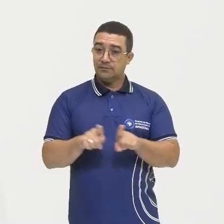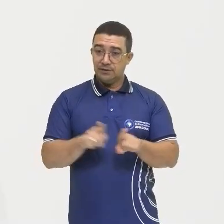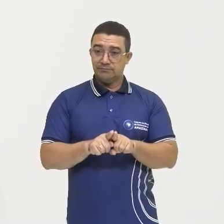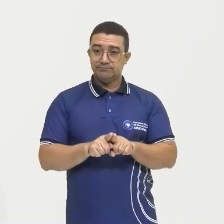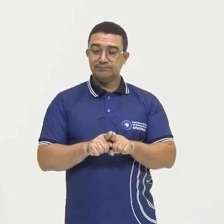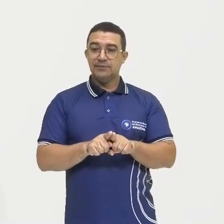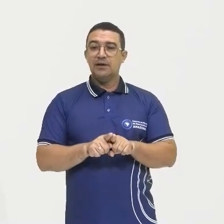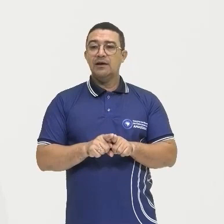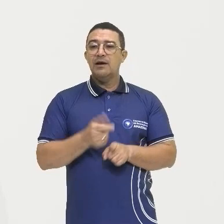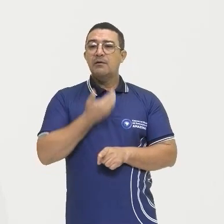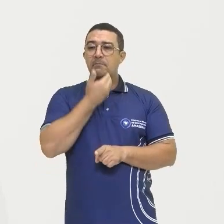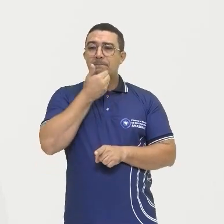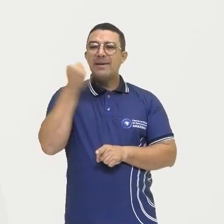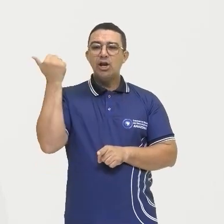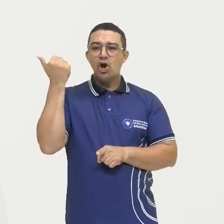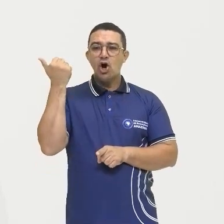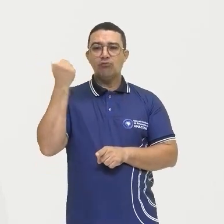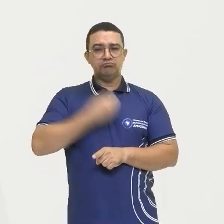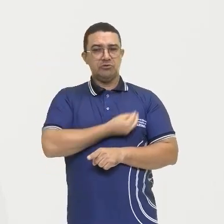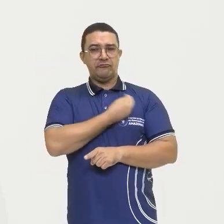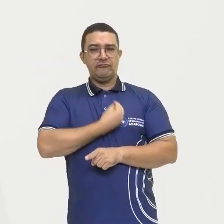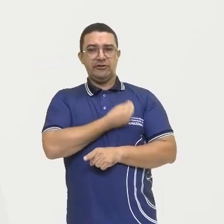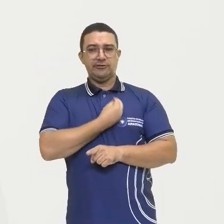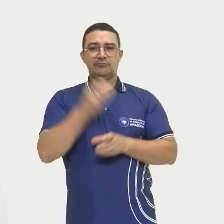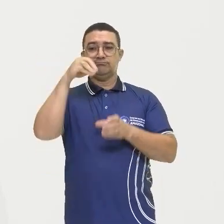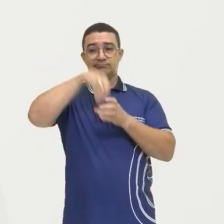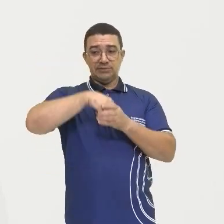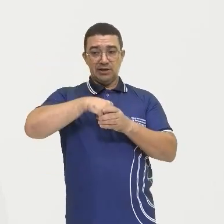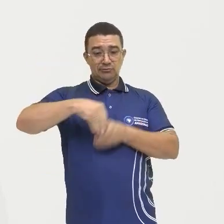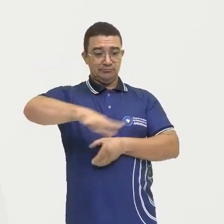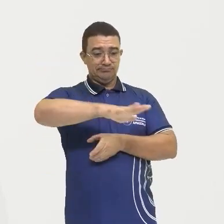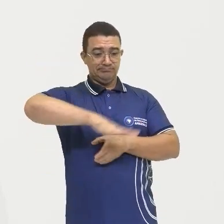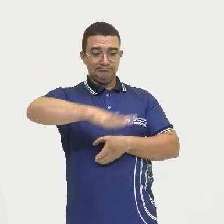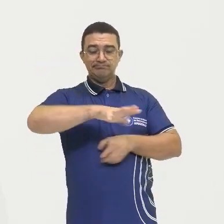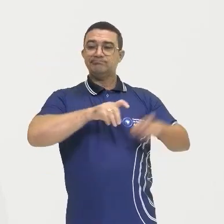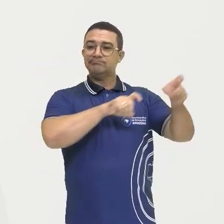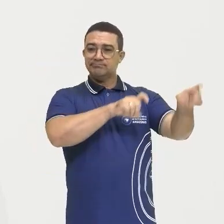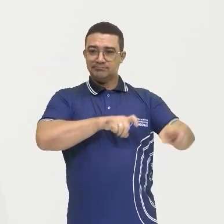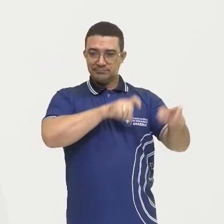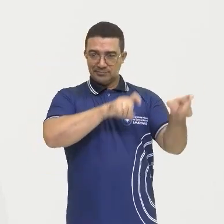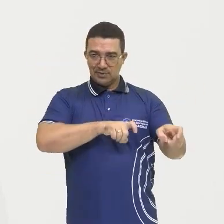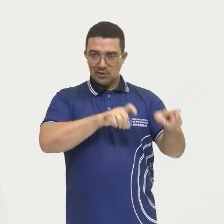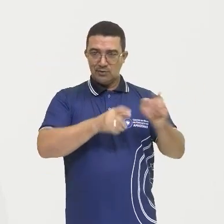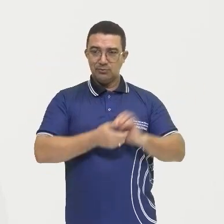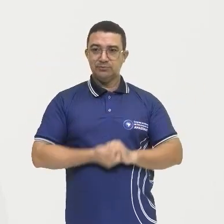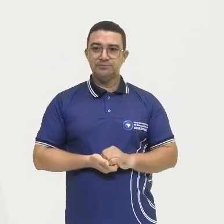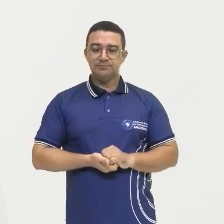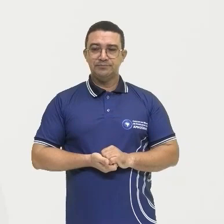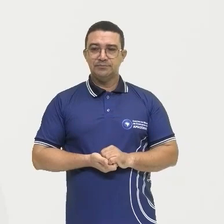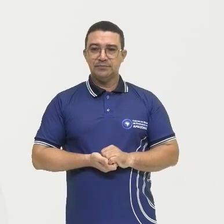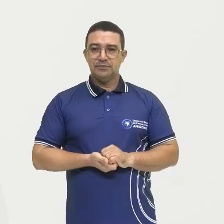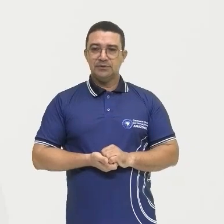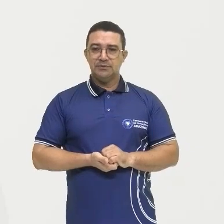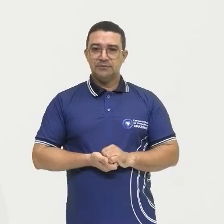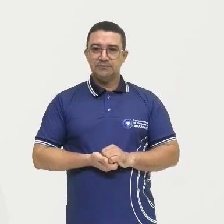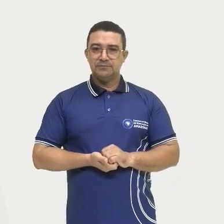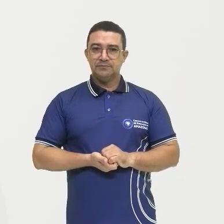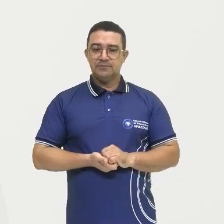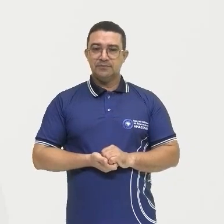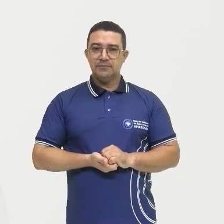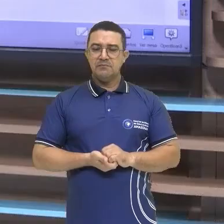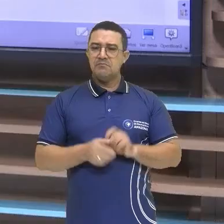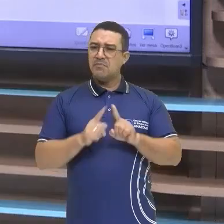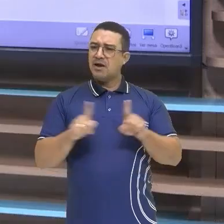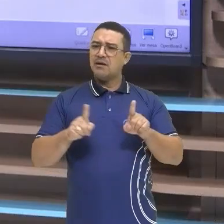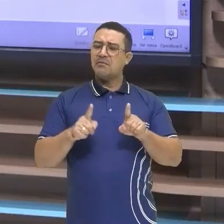da condição de vida no campo. E eu falei para vocês aqui, turma, que é recorrente a seguinte pergunta, né? Mas,